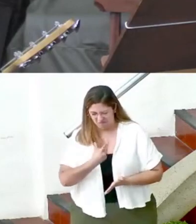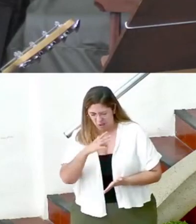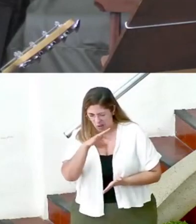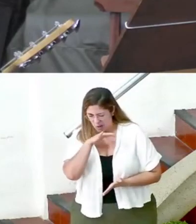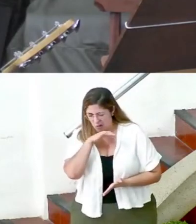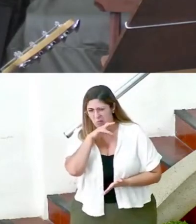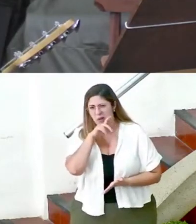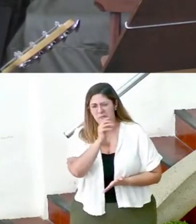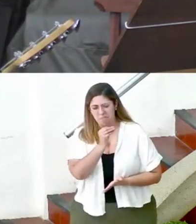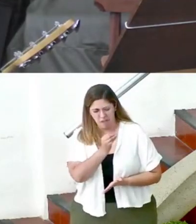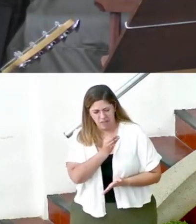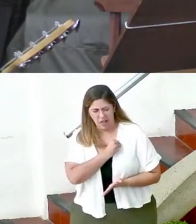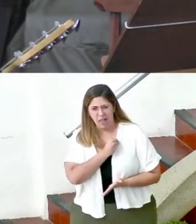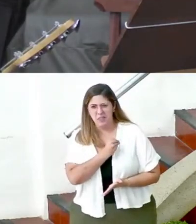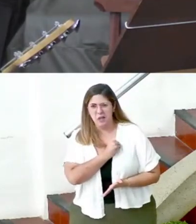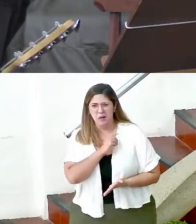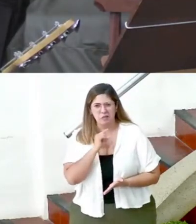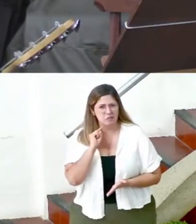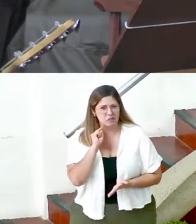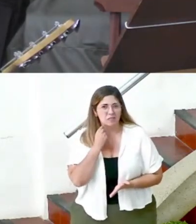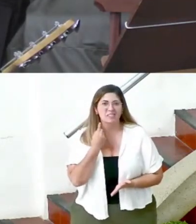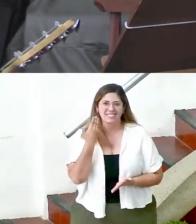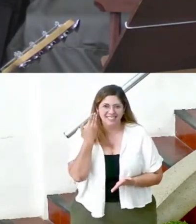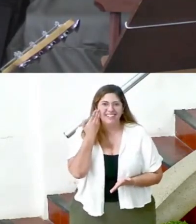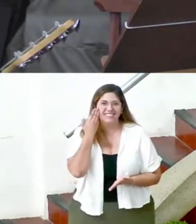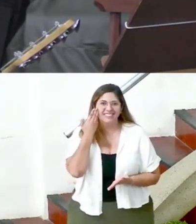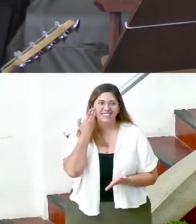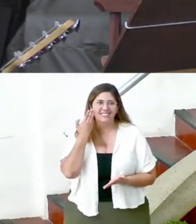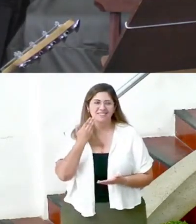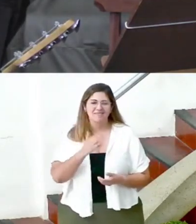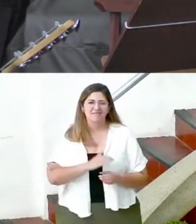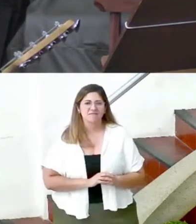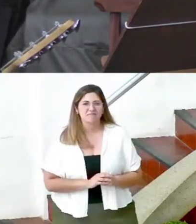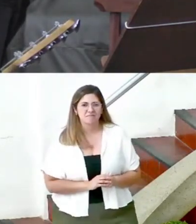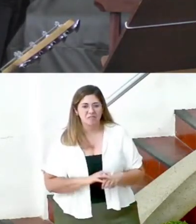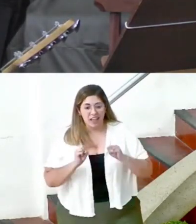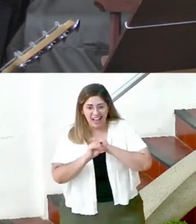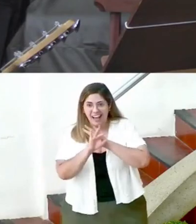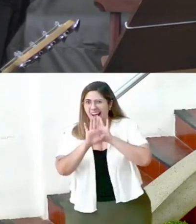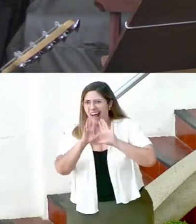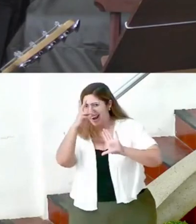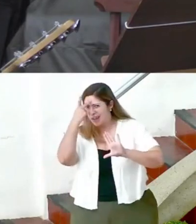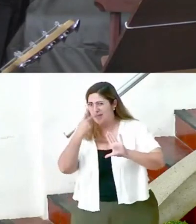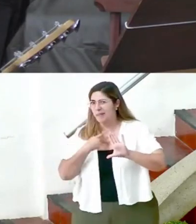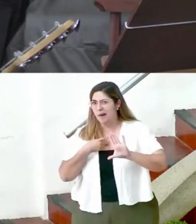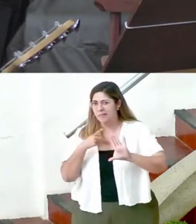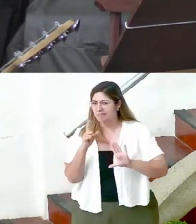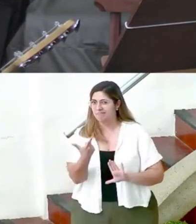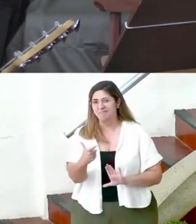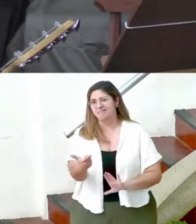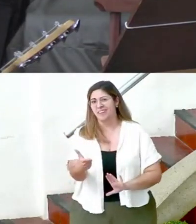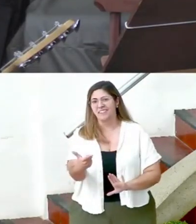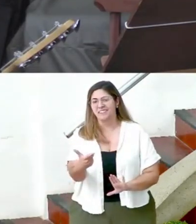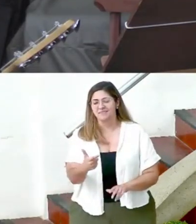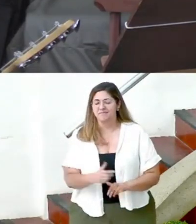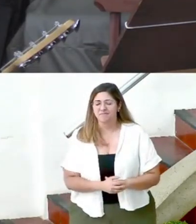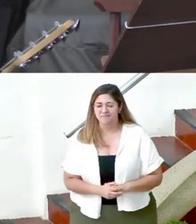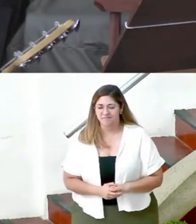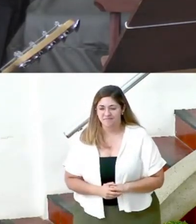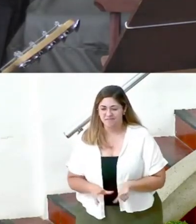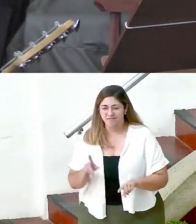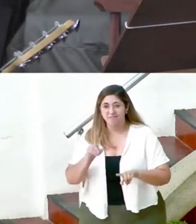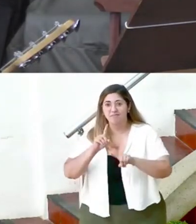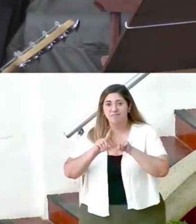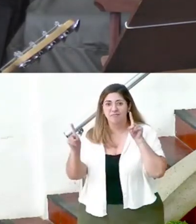desvalido. Essa é a glória do que não requer direitos, mas admite que se ele está em